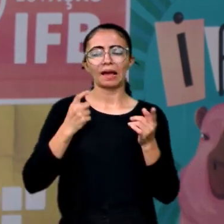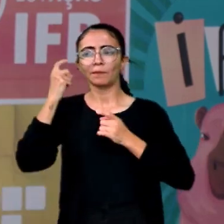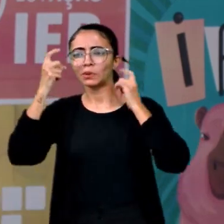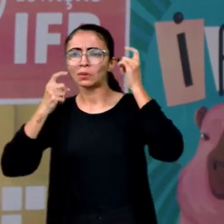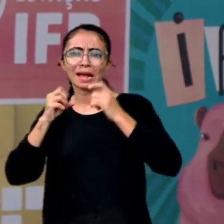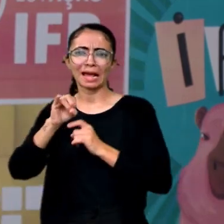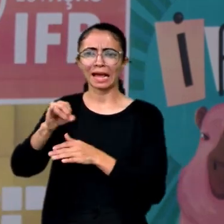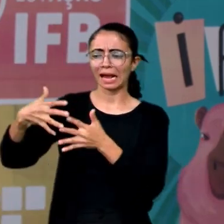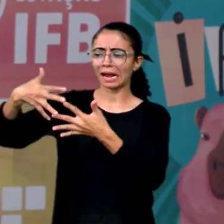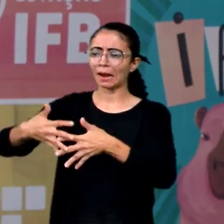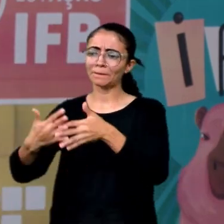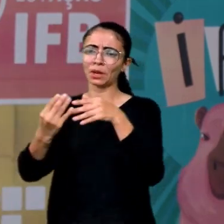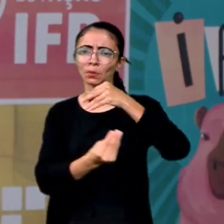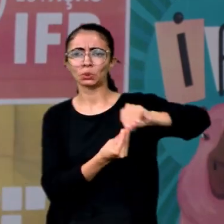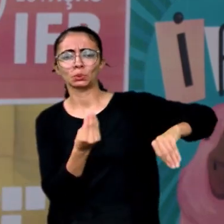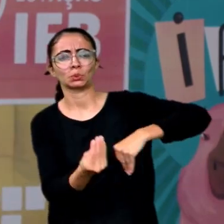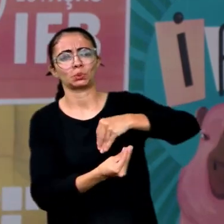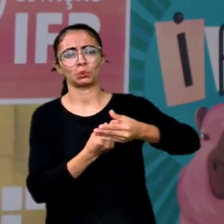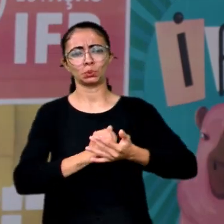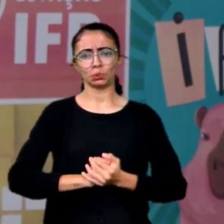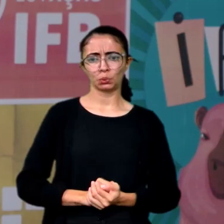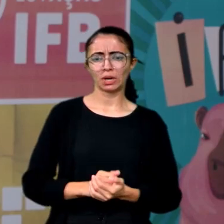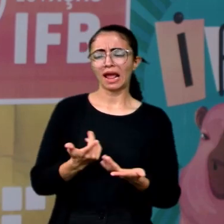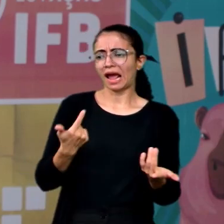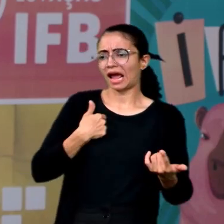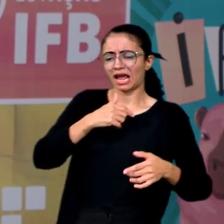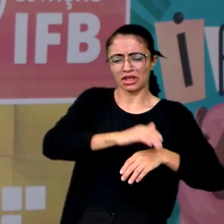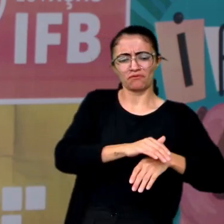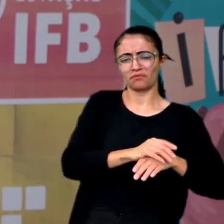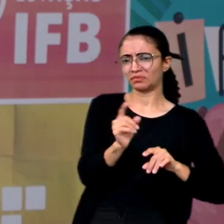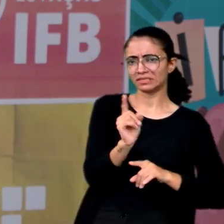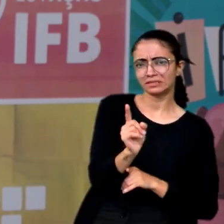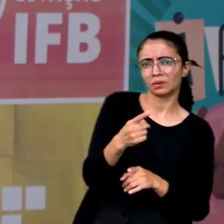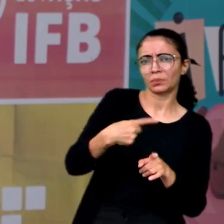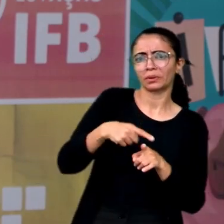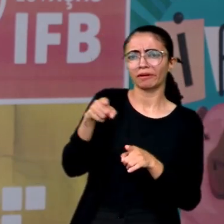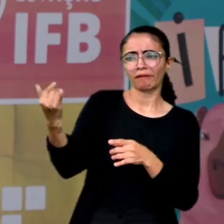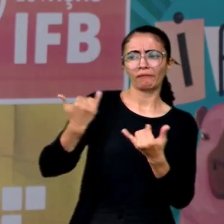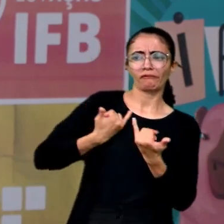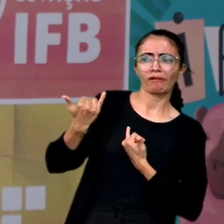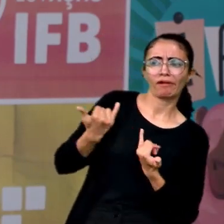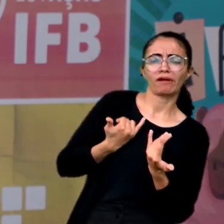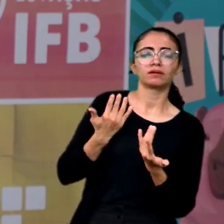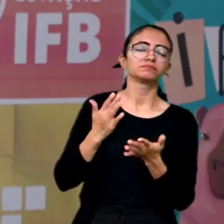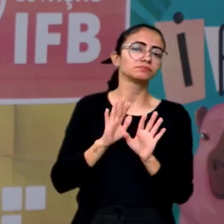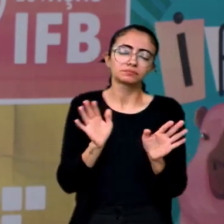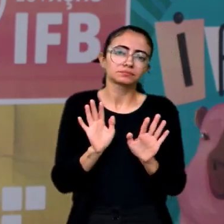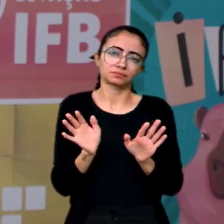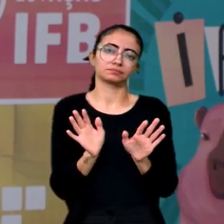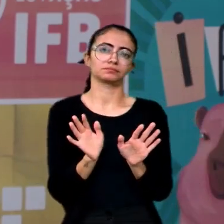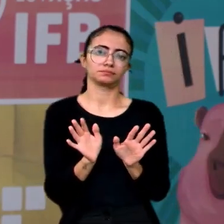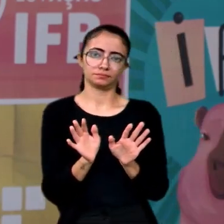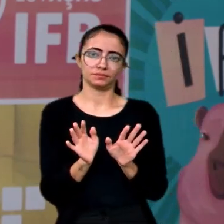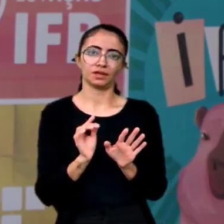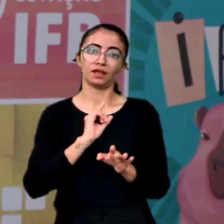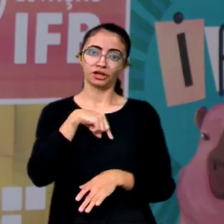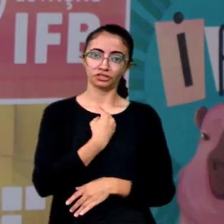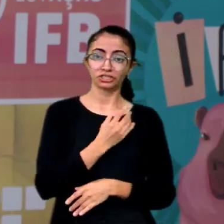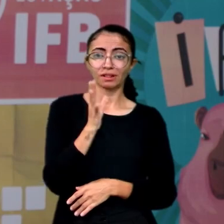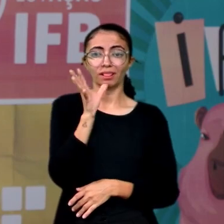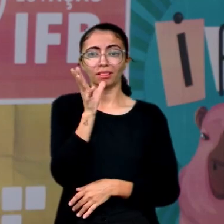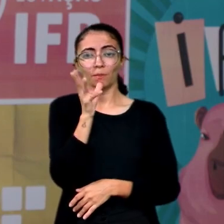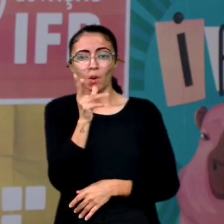coloca junto, se eu não vou fazer porque fulano disse tal coisa. Deixa isso. Porque como a gente demora a